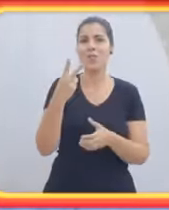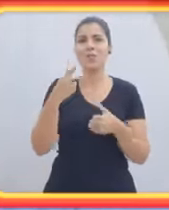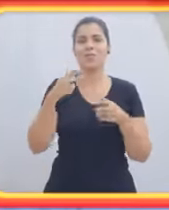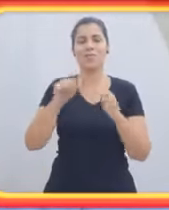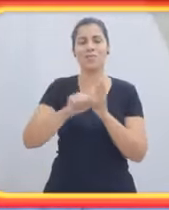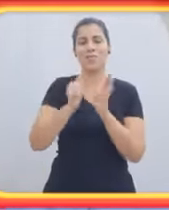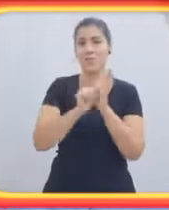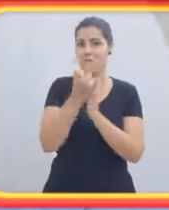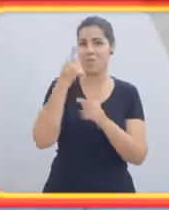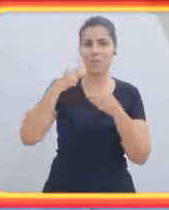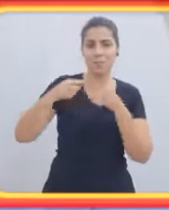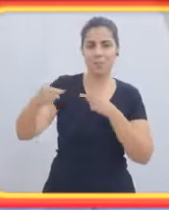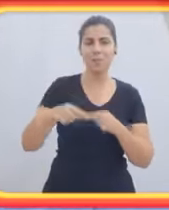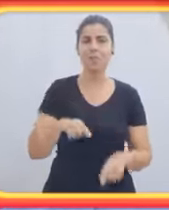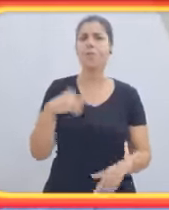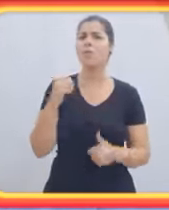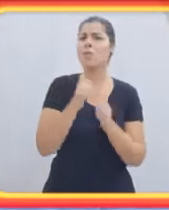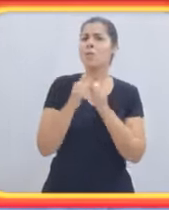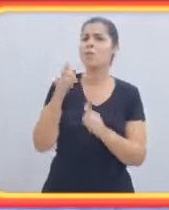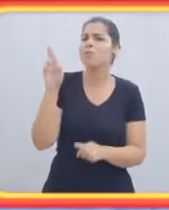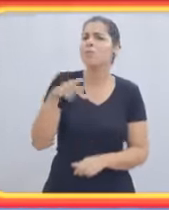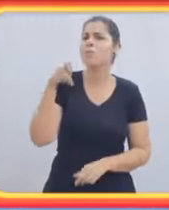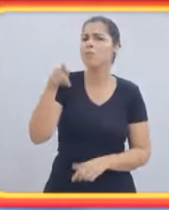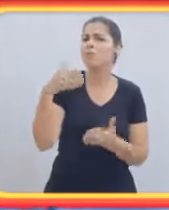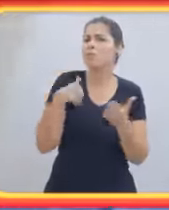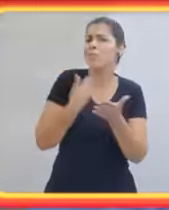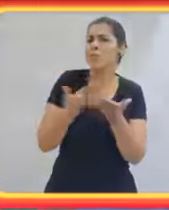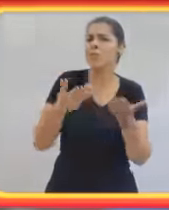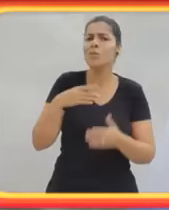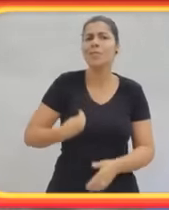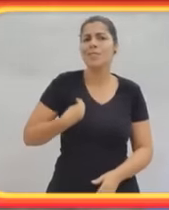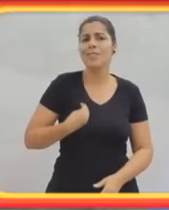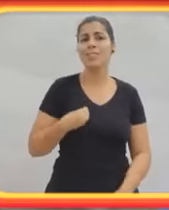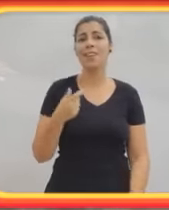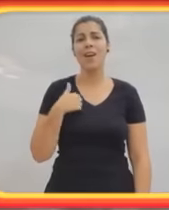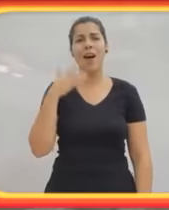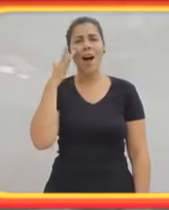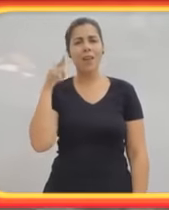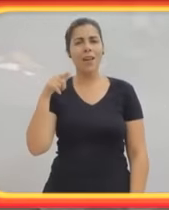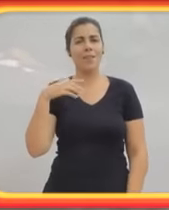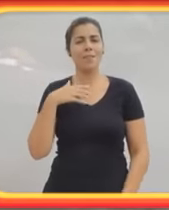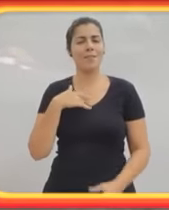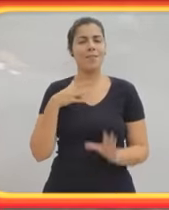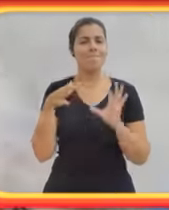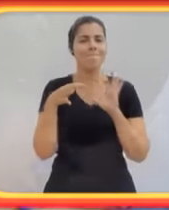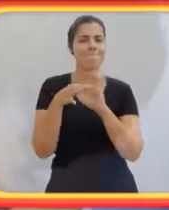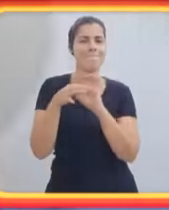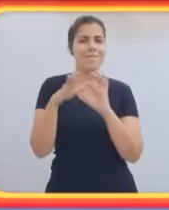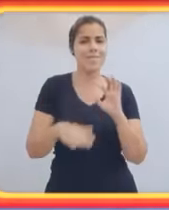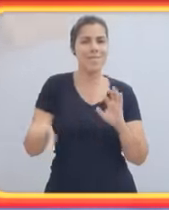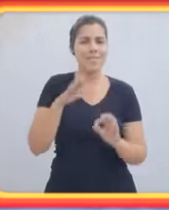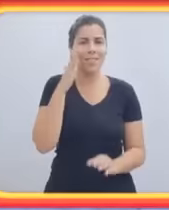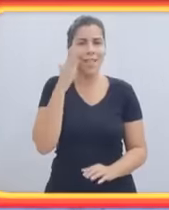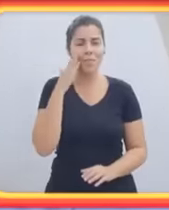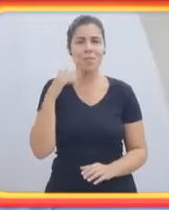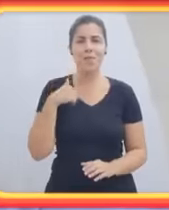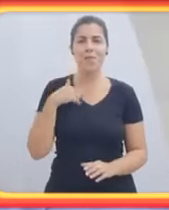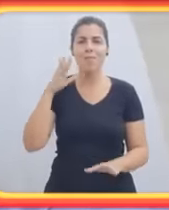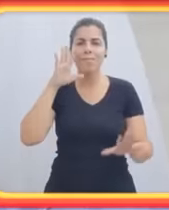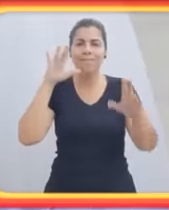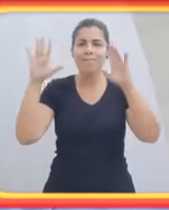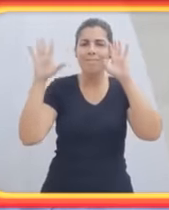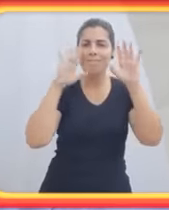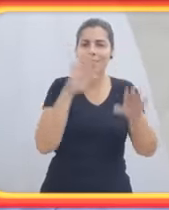bola duas vezes por semana. O que o futebol representa hoje na sua vida? Eu acho que ele me liga